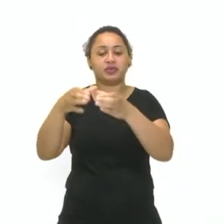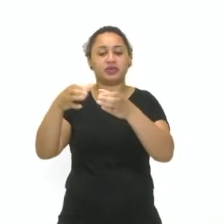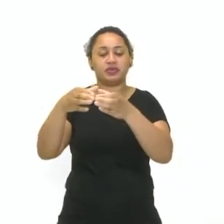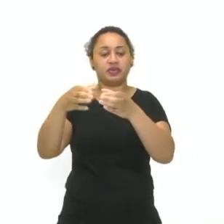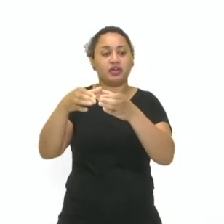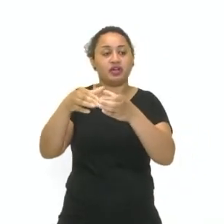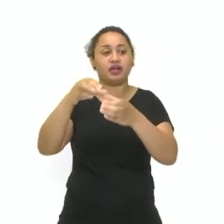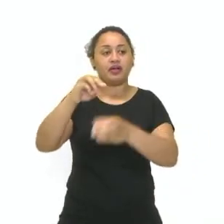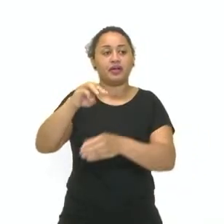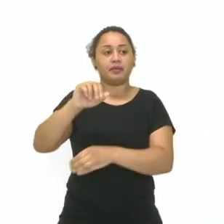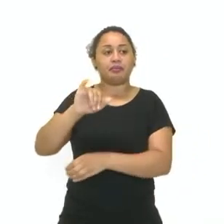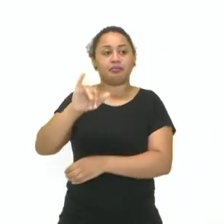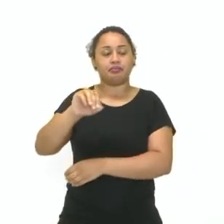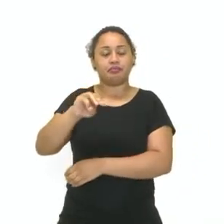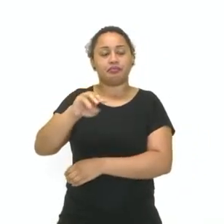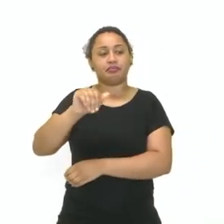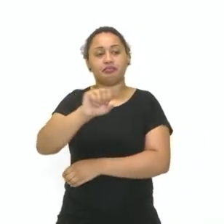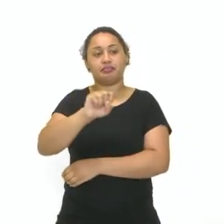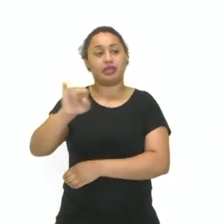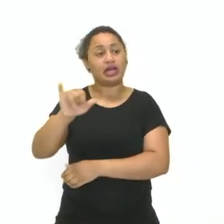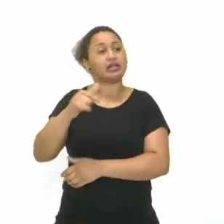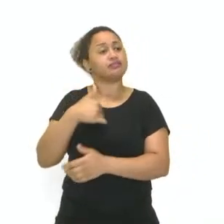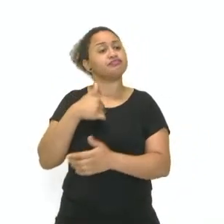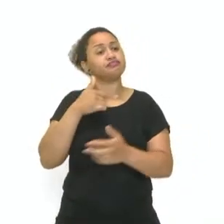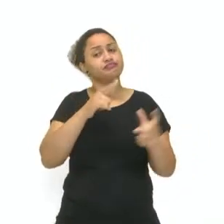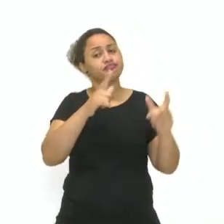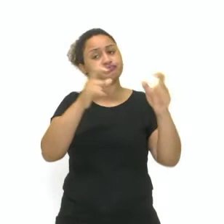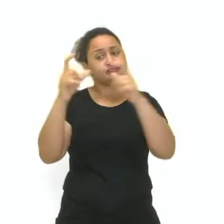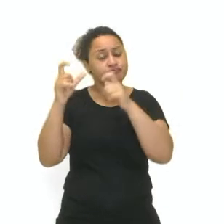pela fotografia ganha tons grenás,